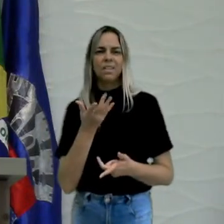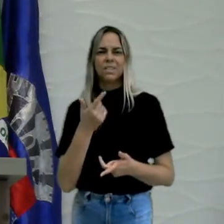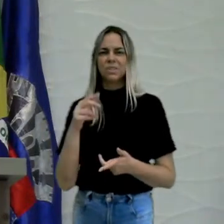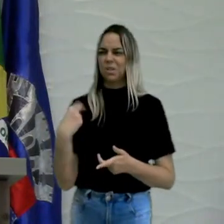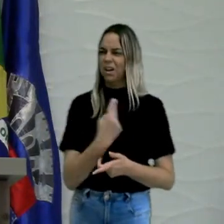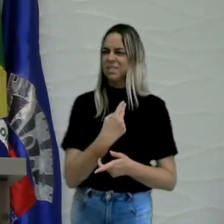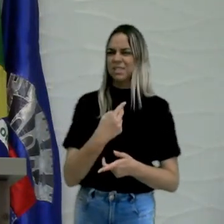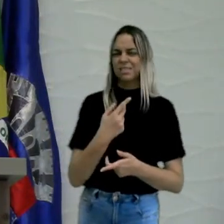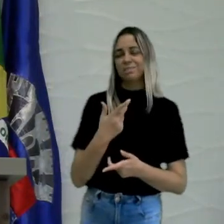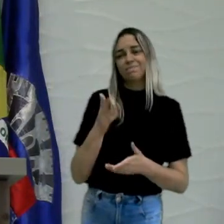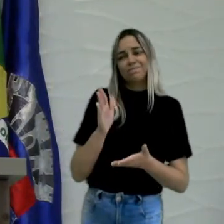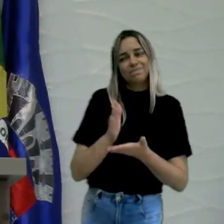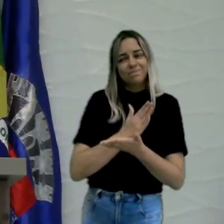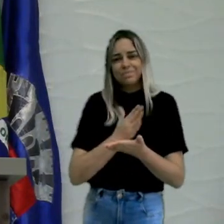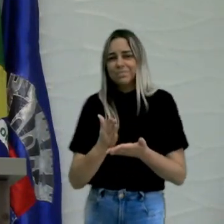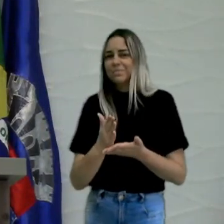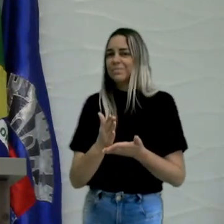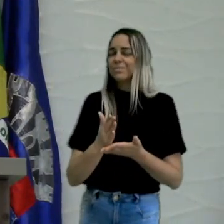que eles querem.